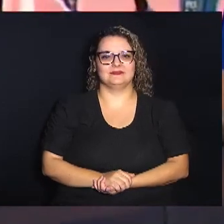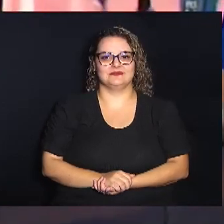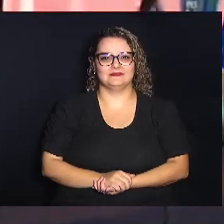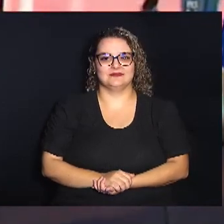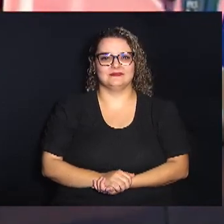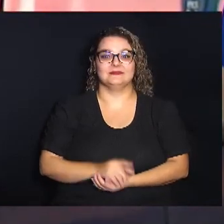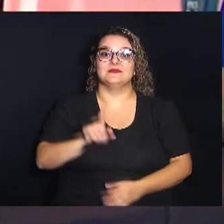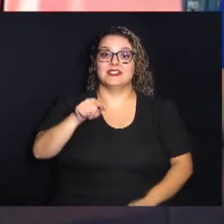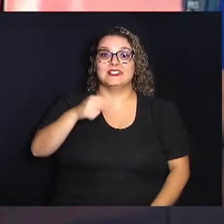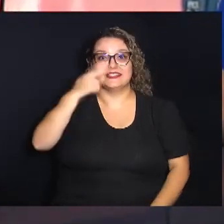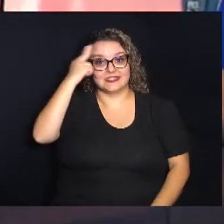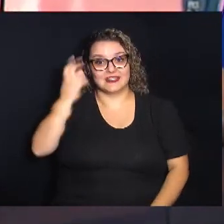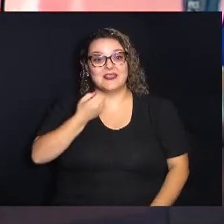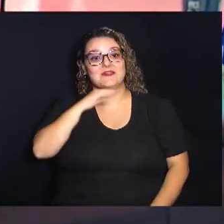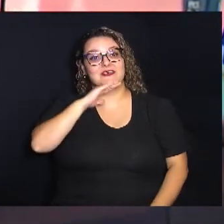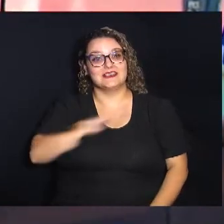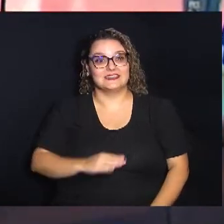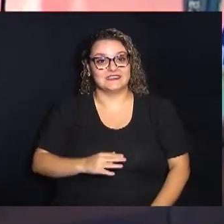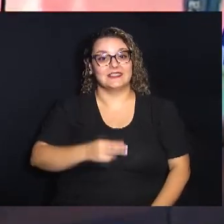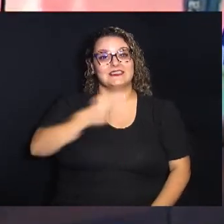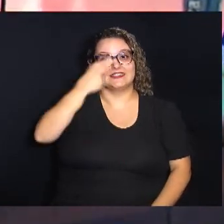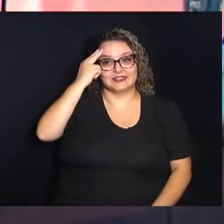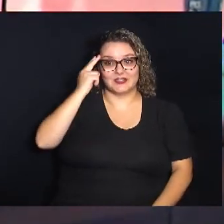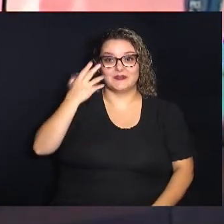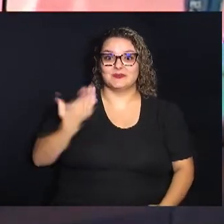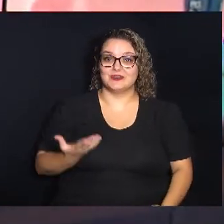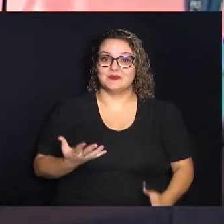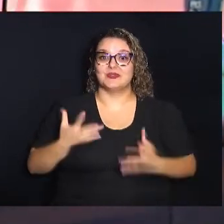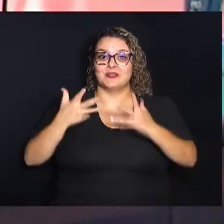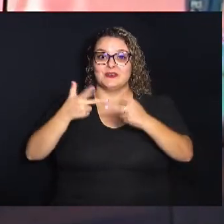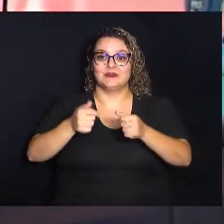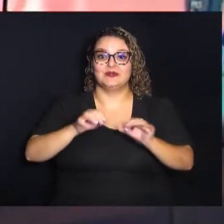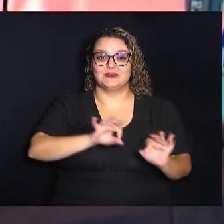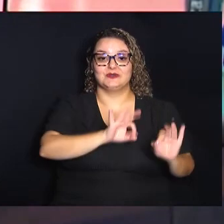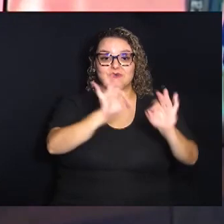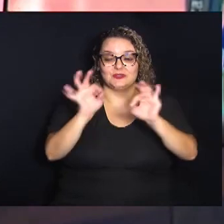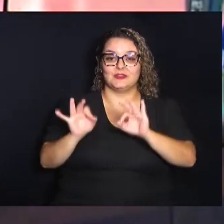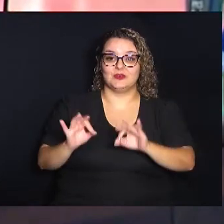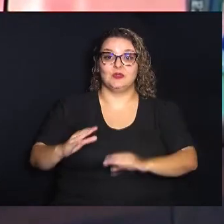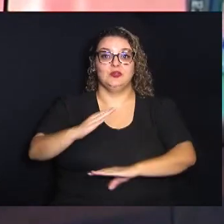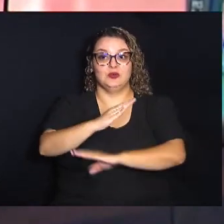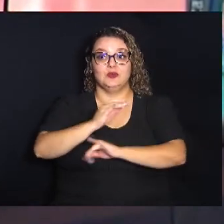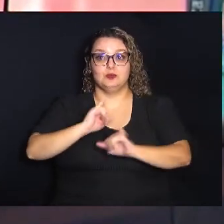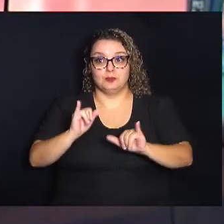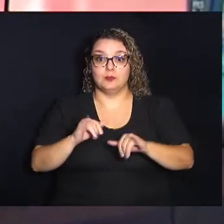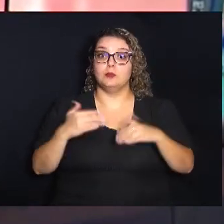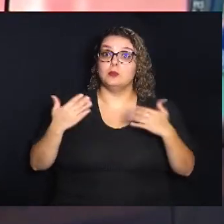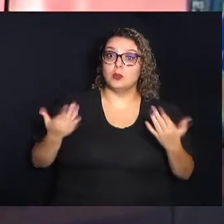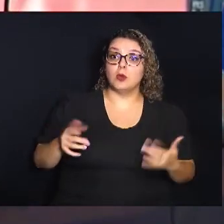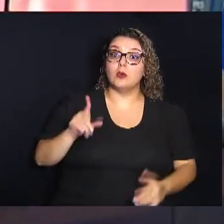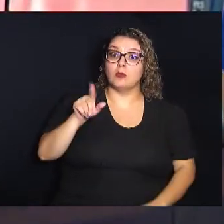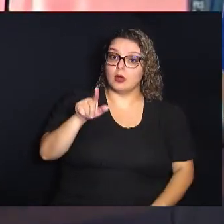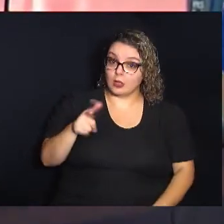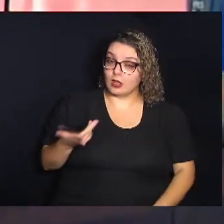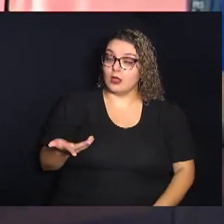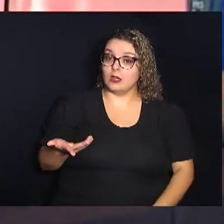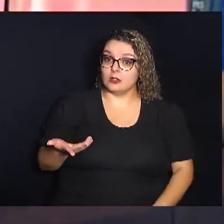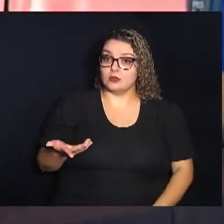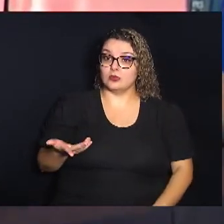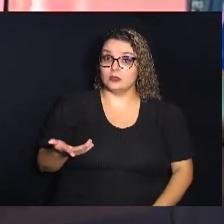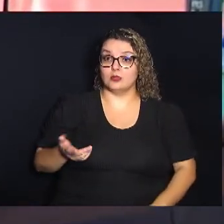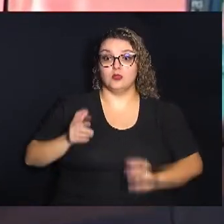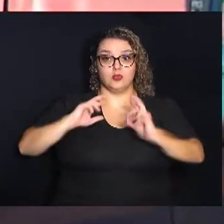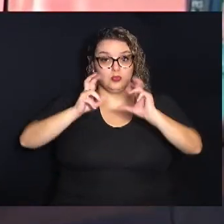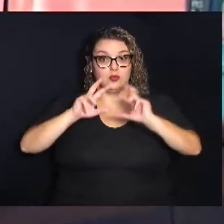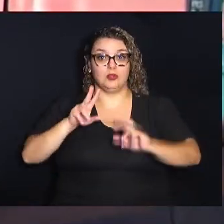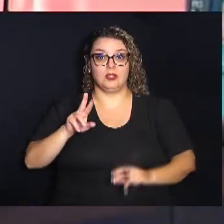Pois é, boa tarde para você, Gabriel Castro, boa tarde para todo mundo acompanhando o Câmara Notícia. Bom, é isso mesmo, não é? O Vôlei